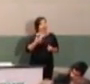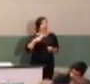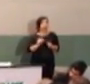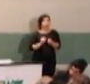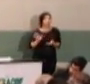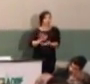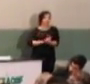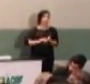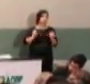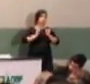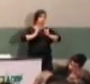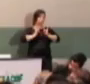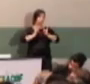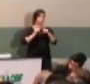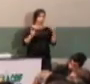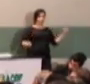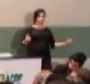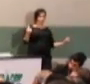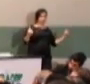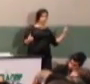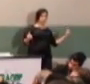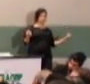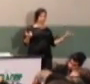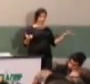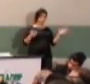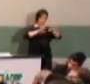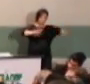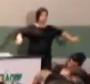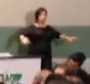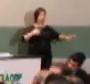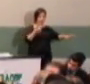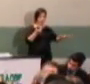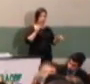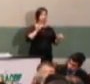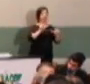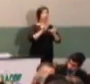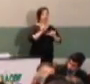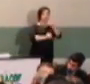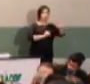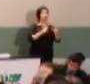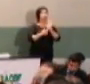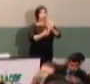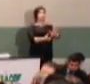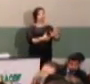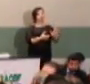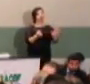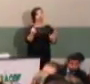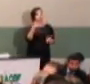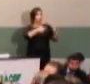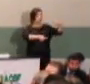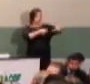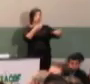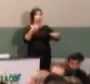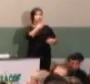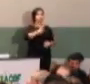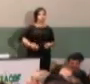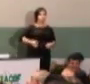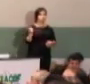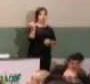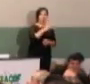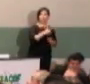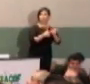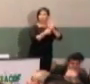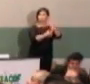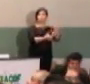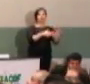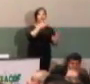conhecidos e reconhecidos nacionalmente por políticas públicas inovadoras que apontem para uma nova visão de futuro, que